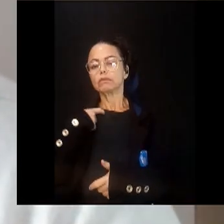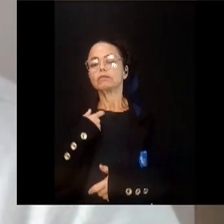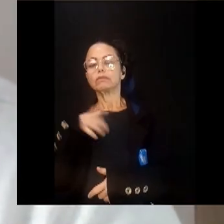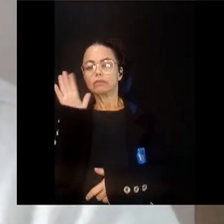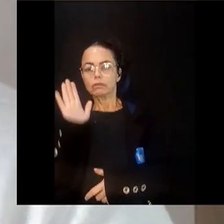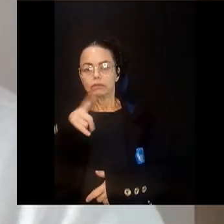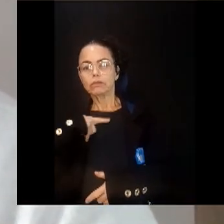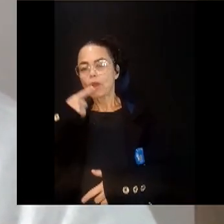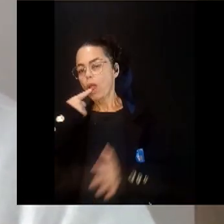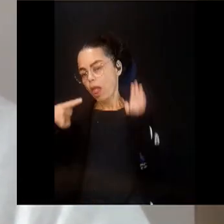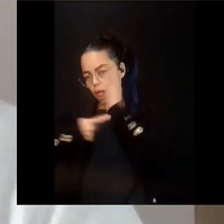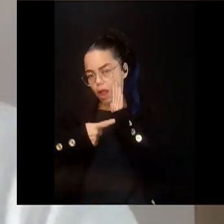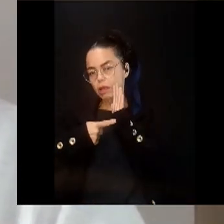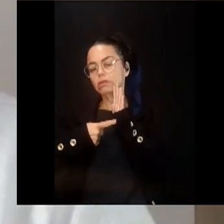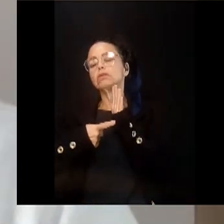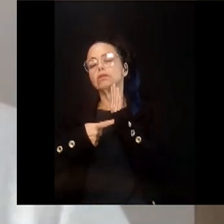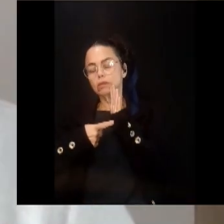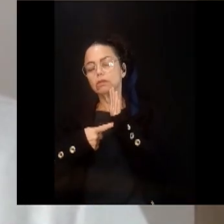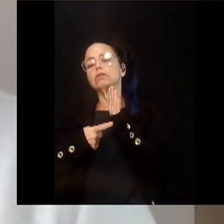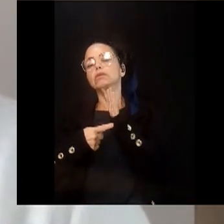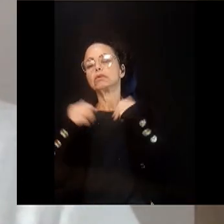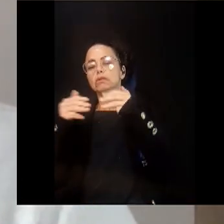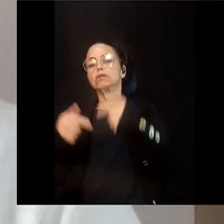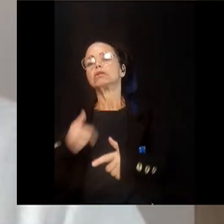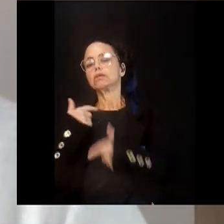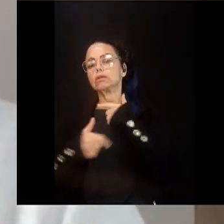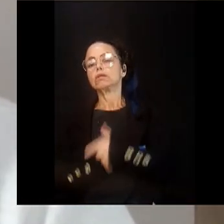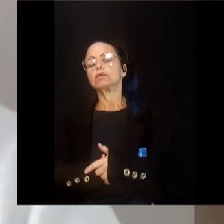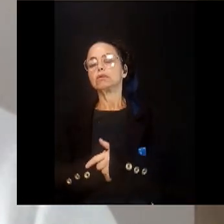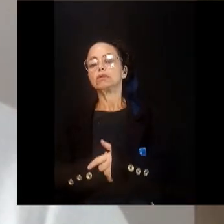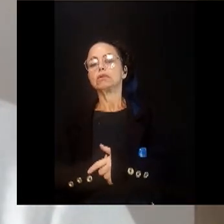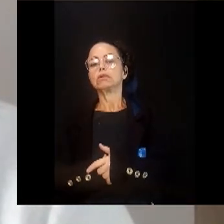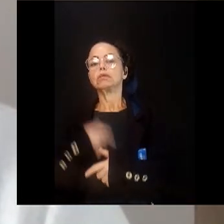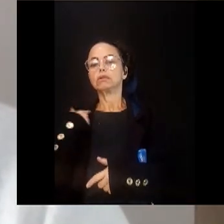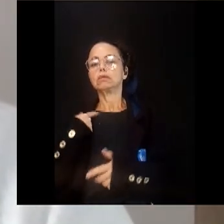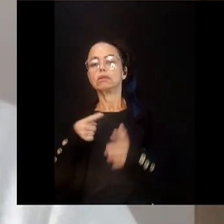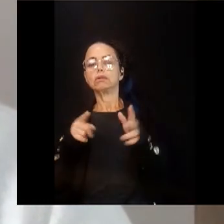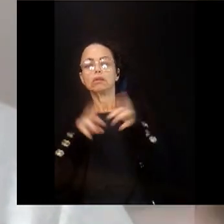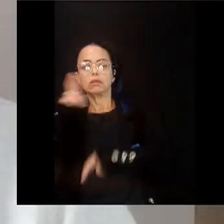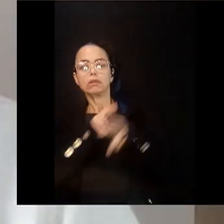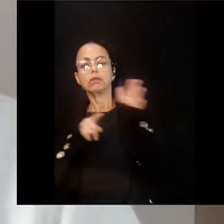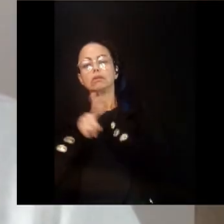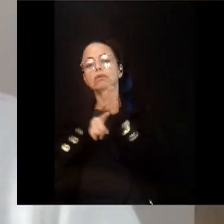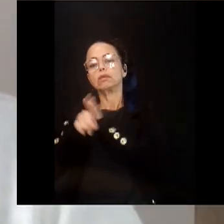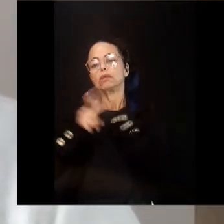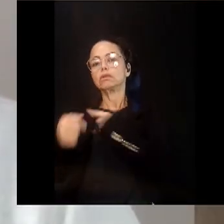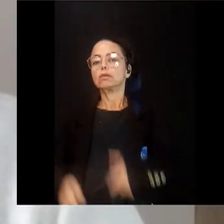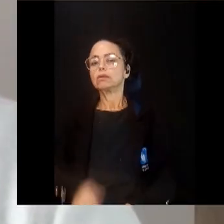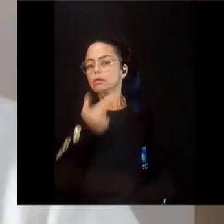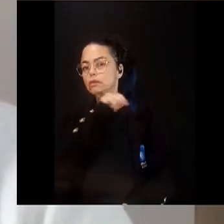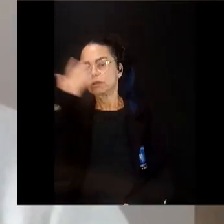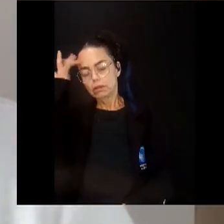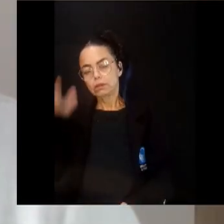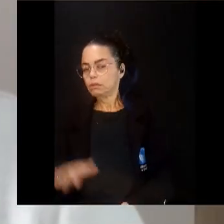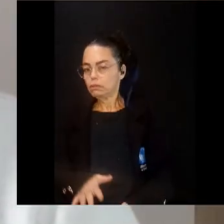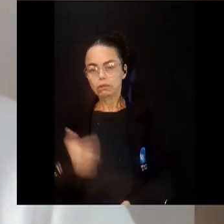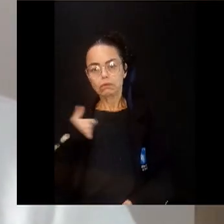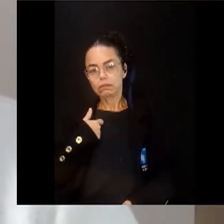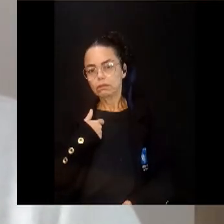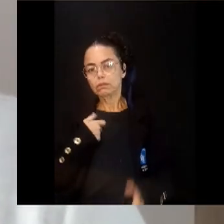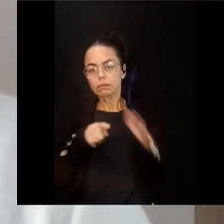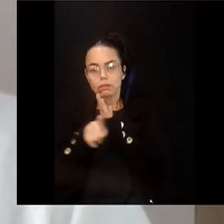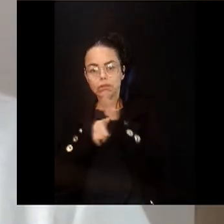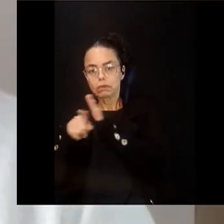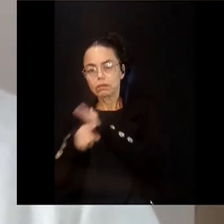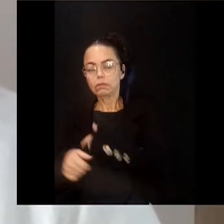denúncias, o Ministério do Trabalho e Emprego passa na frente na fiscalização, né? A gente sabe que não tem braço fiscal para o Brasil todo,